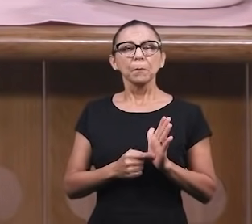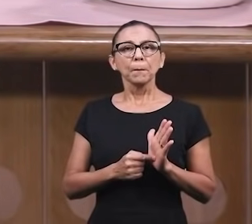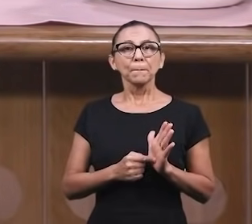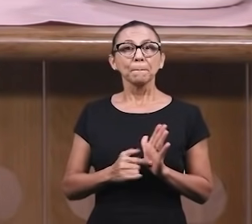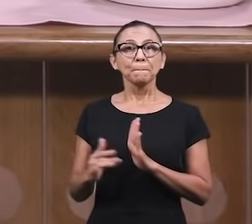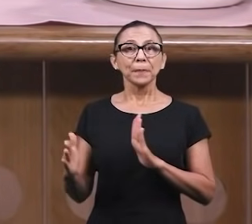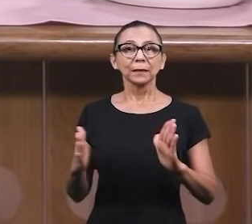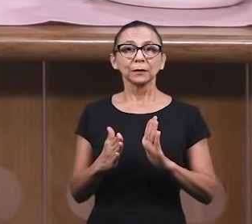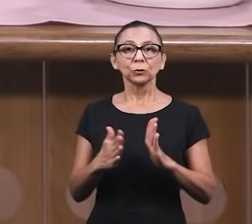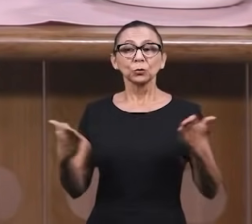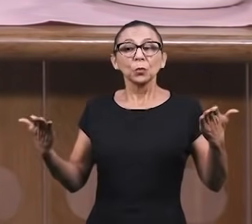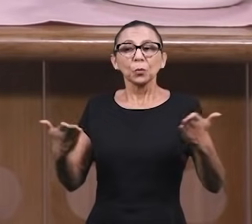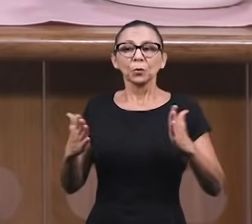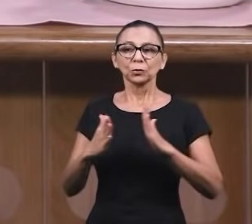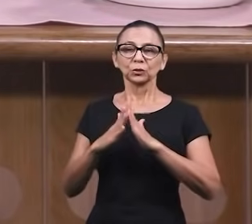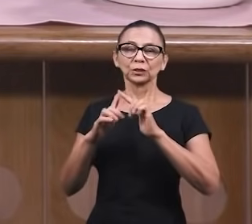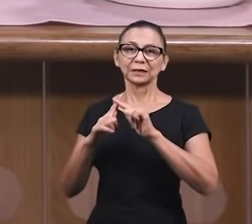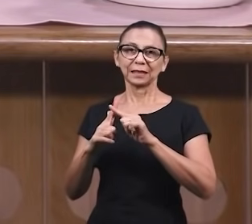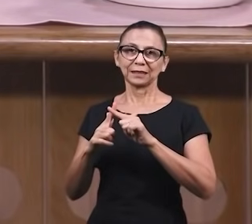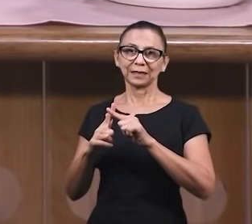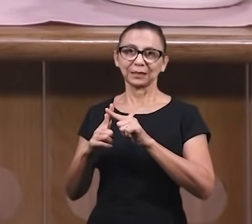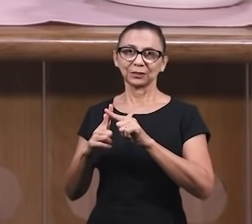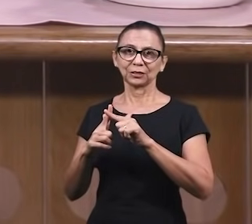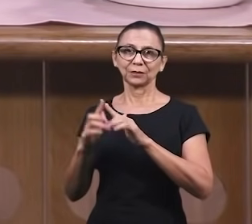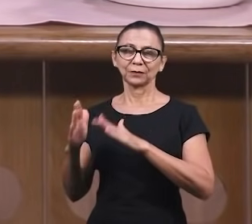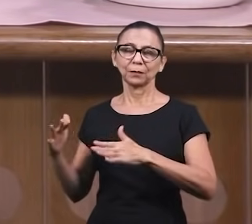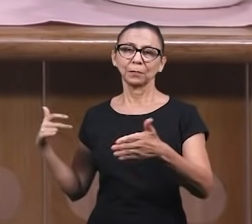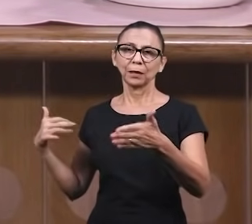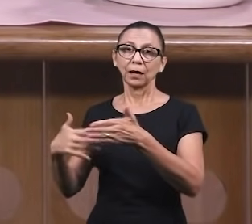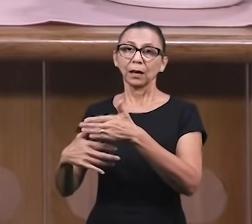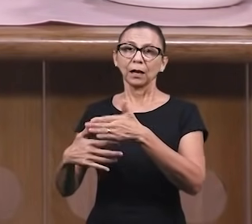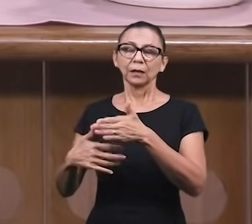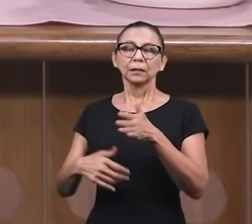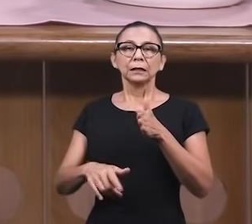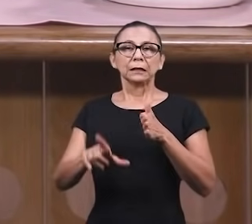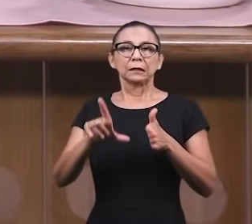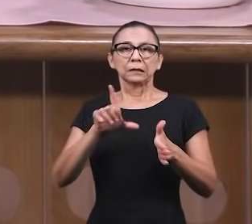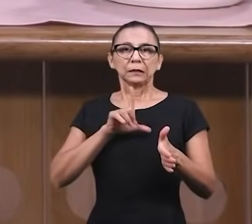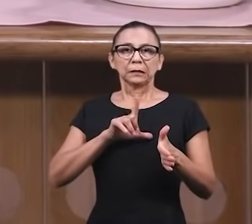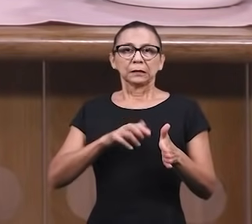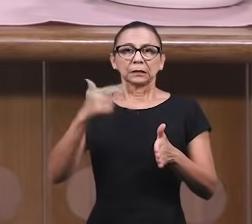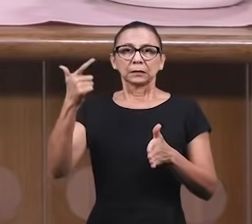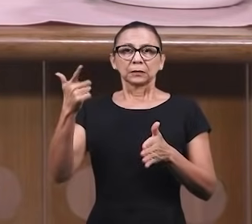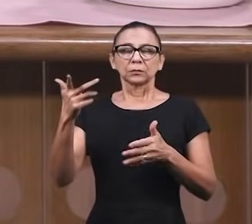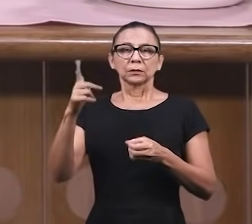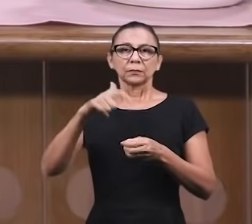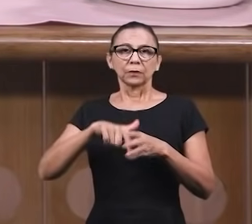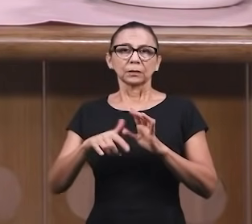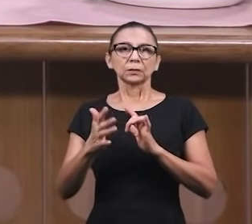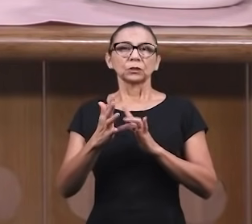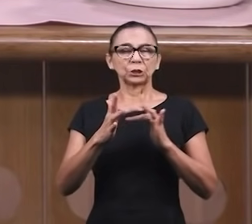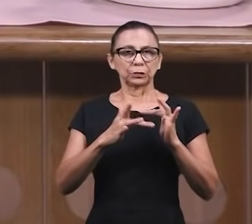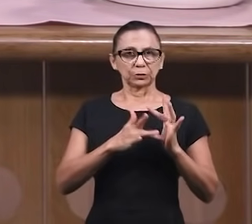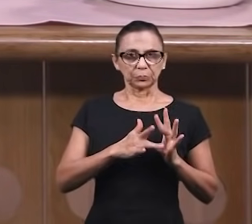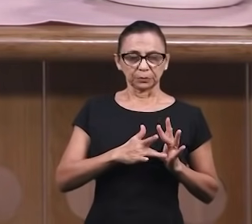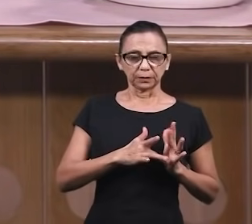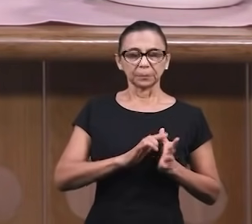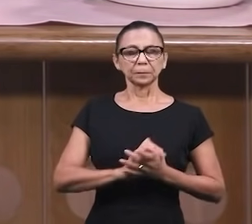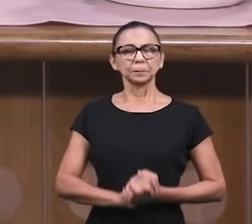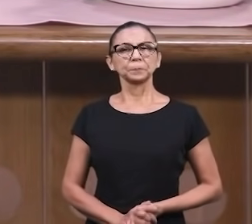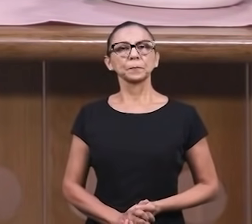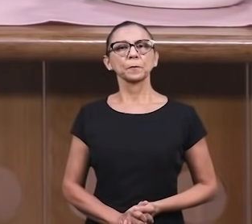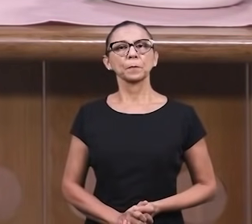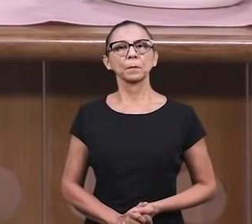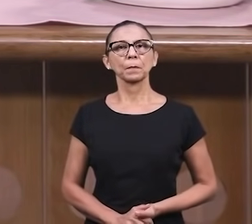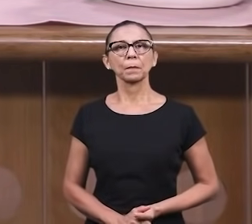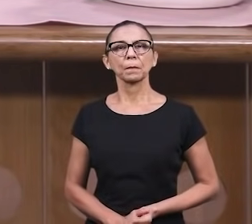vivendo os seus últimos dias antes da segunda vinda de Jesus. Então, com toda